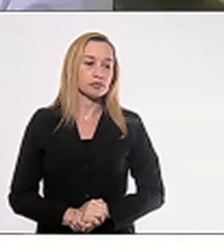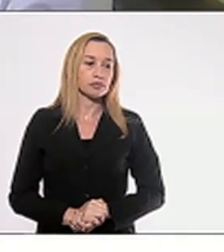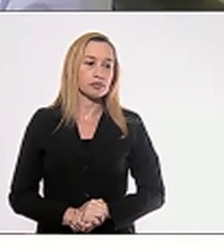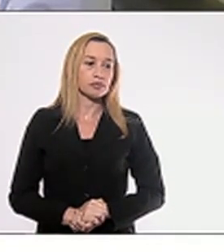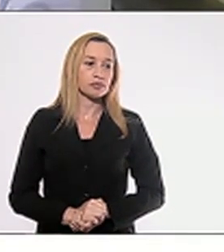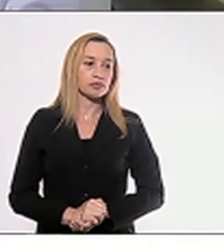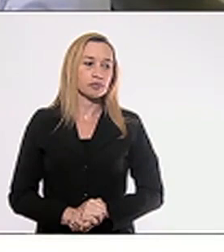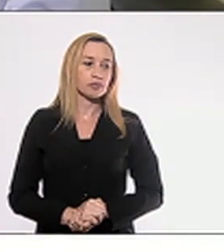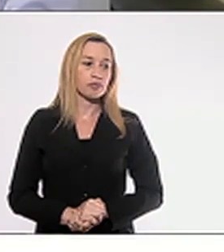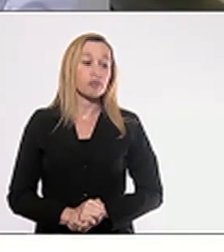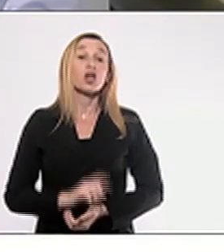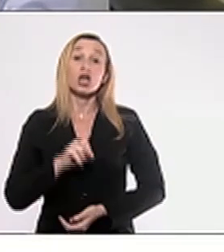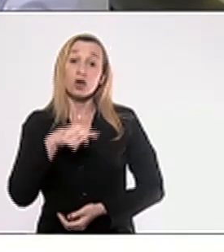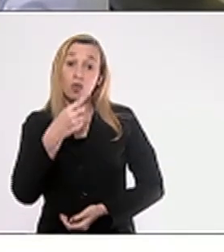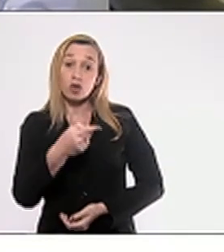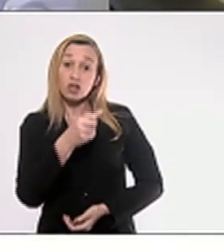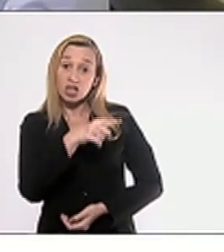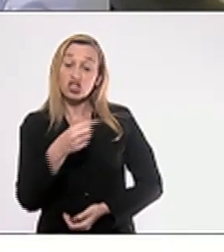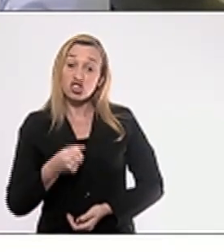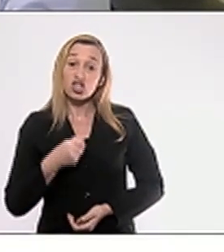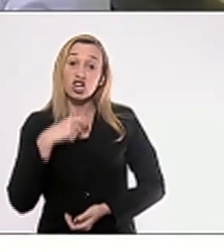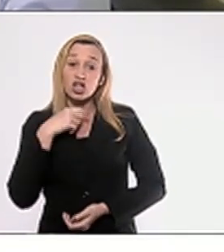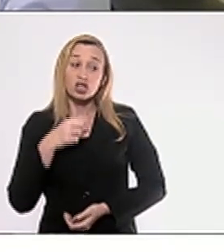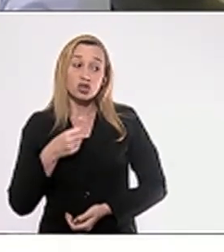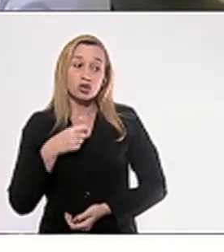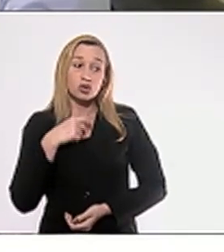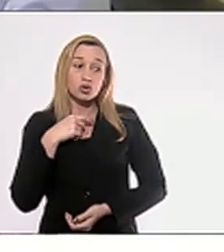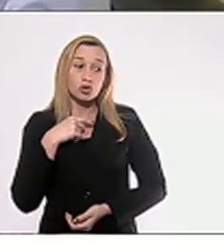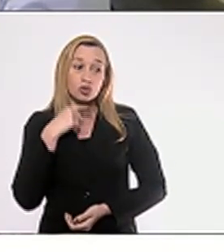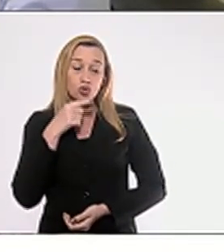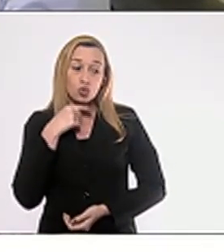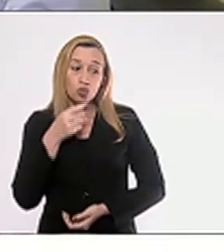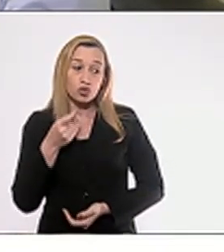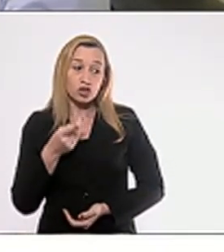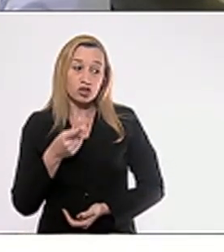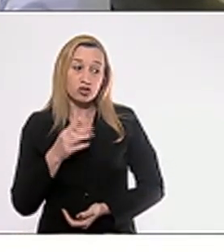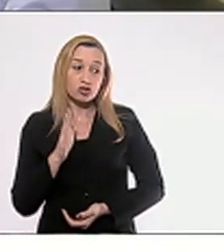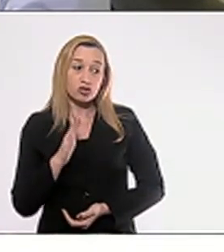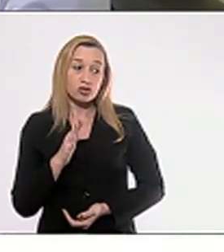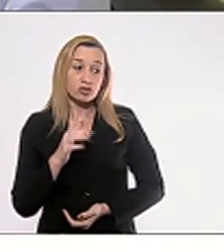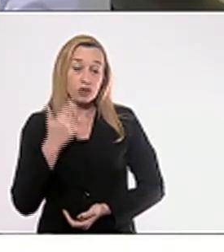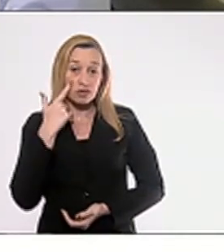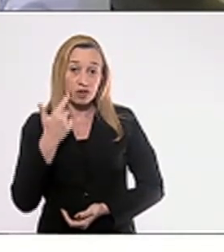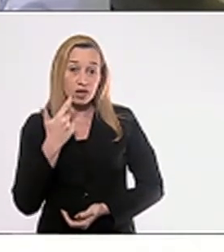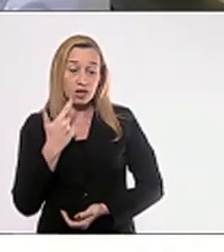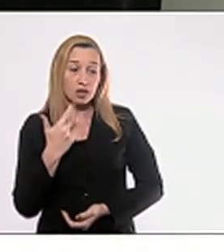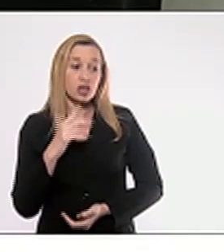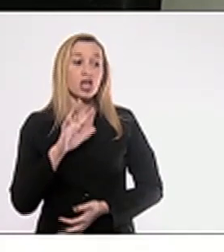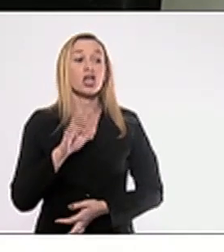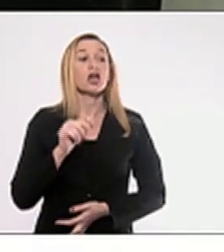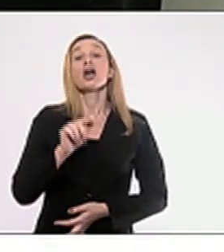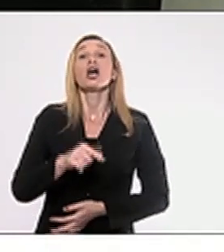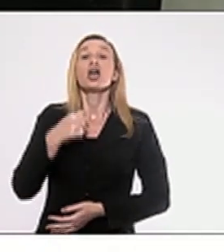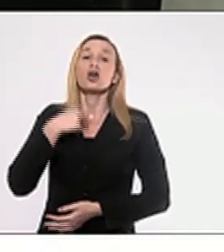Enquanto a gente tira essa dúvida, eu queria fazer um outro questionamento com relação a... Eu falei